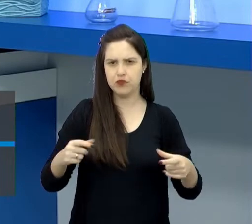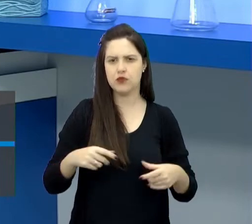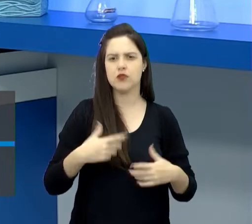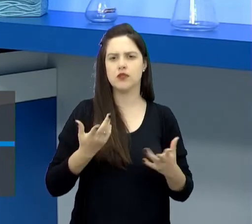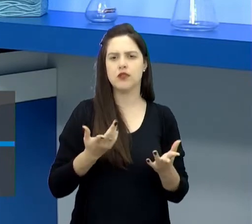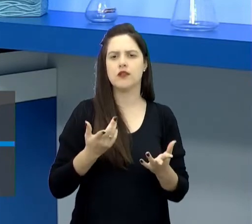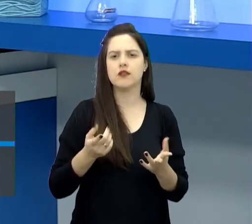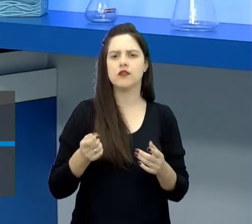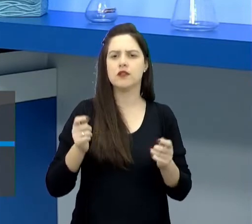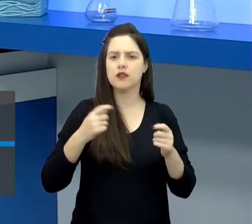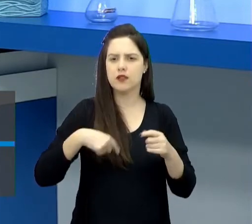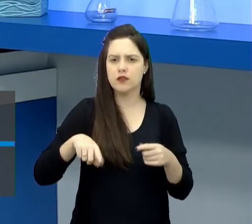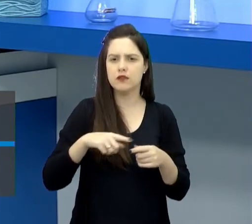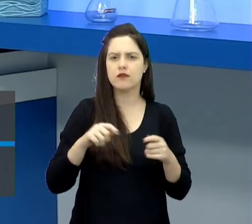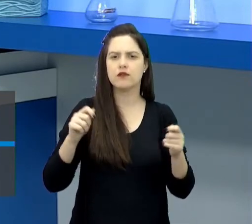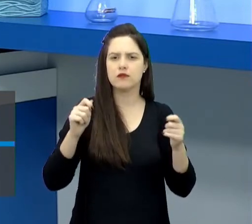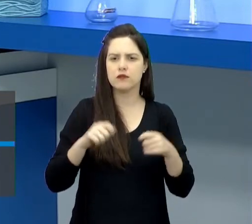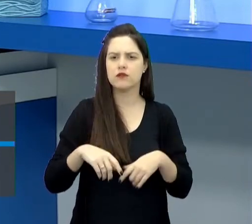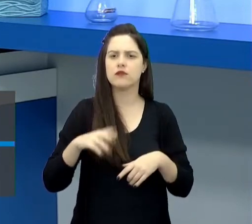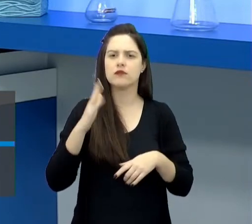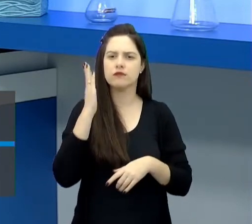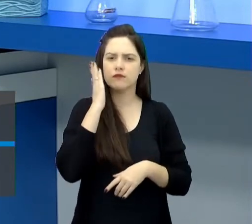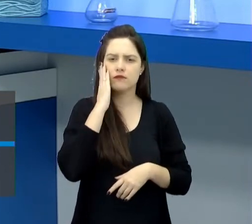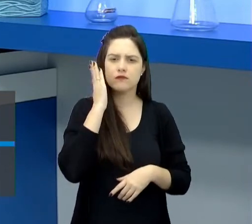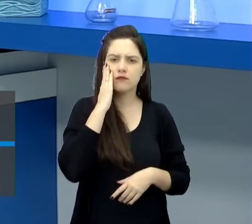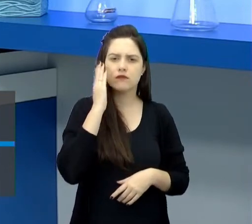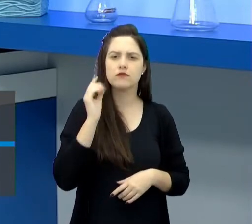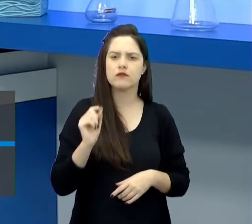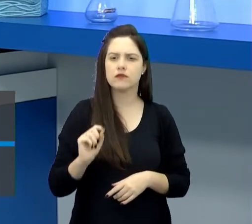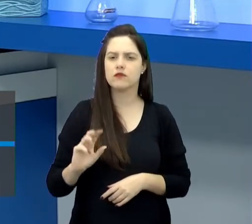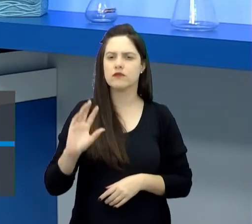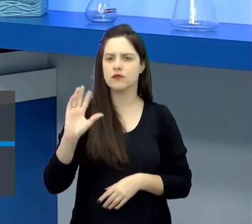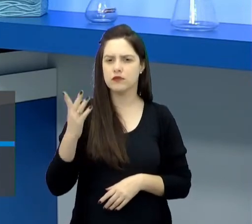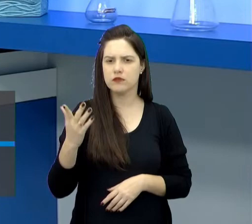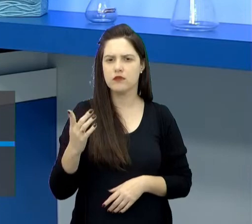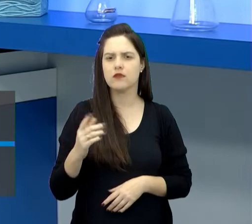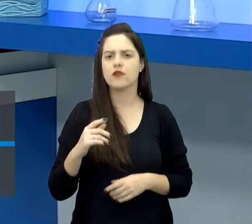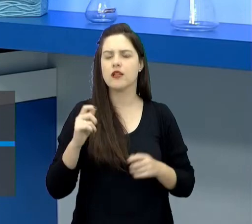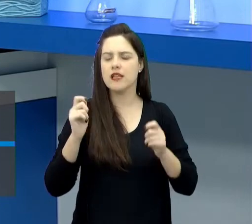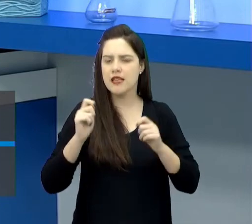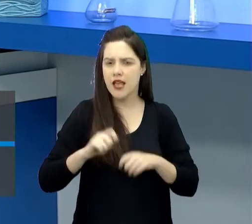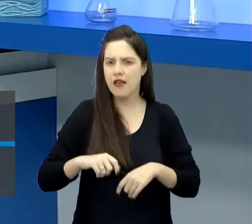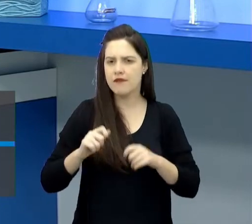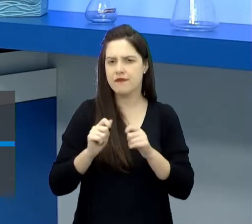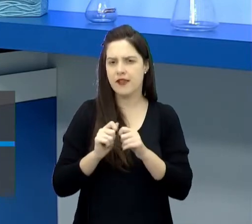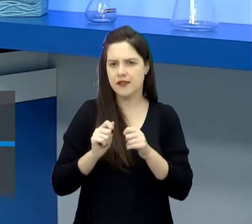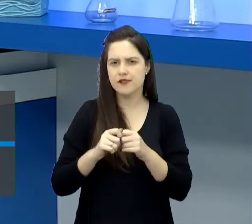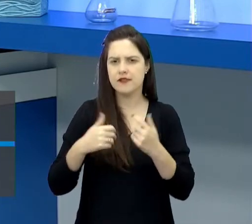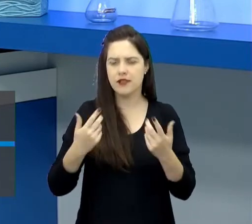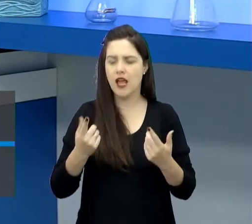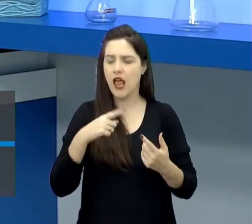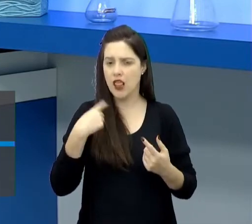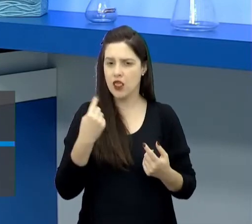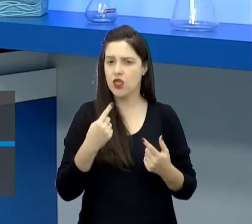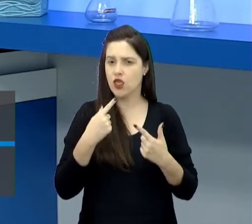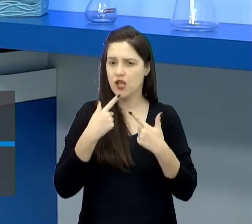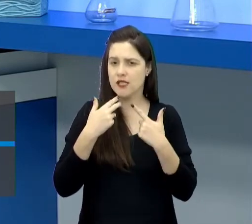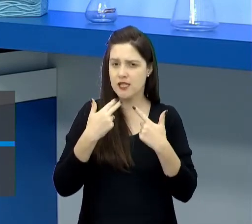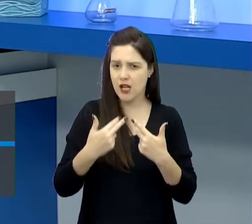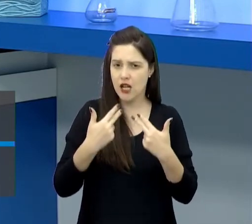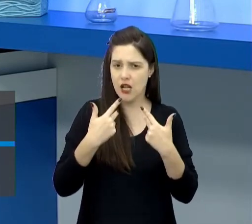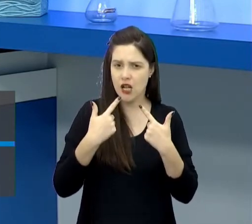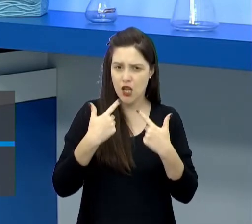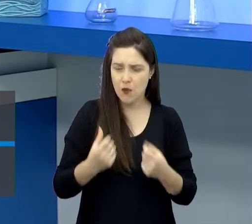influenciadores, mas a gente, igual eu falei, a gente tem que seguir influenciadores sérios e que falam aí a a nossa linguagem, né? Porque a gente